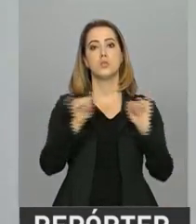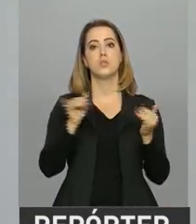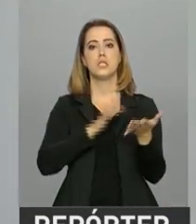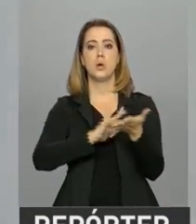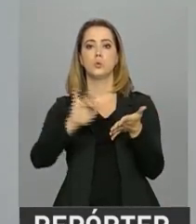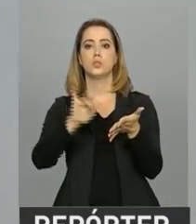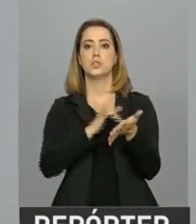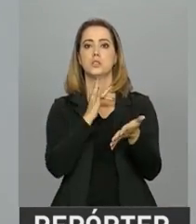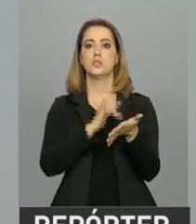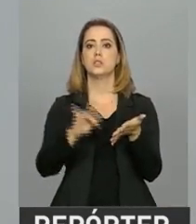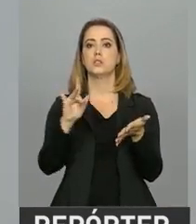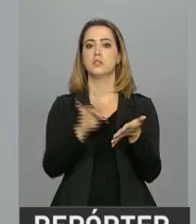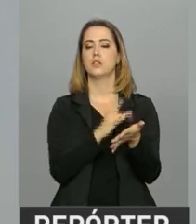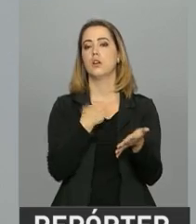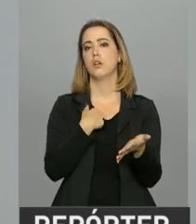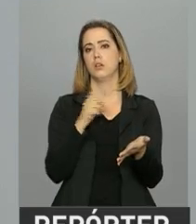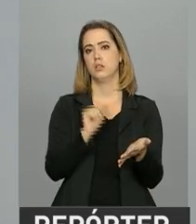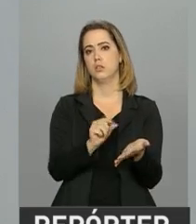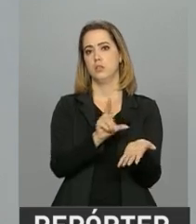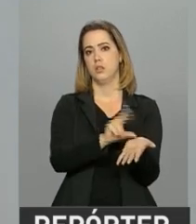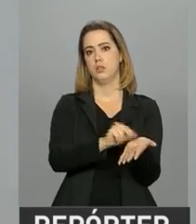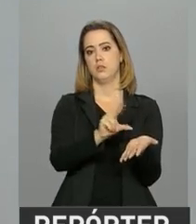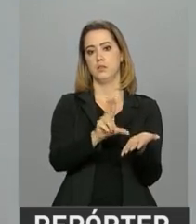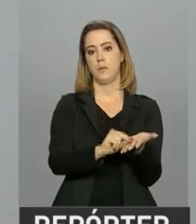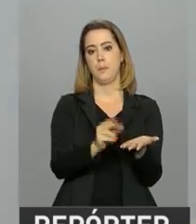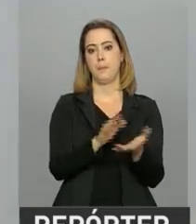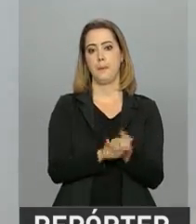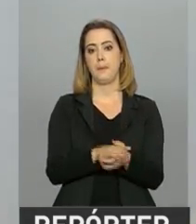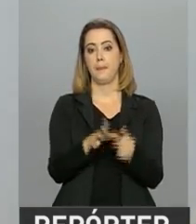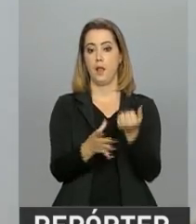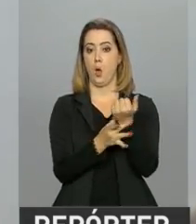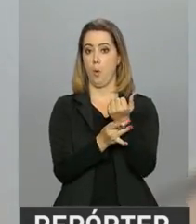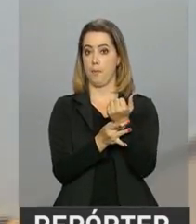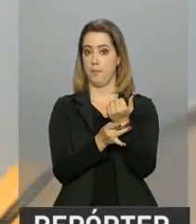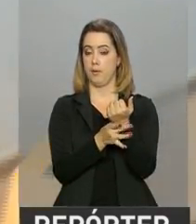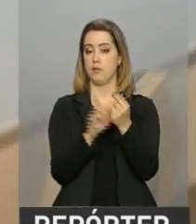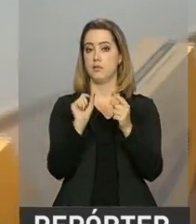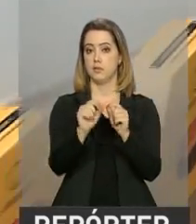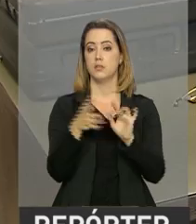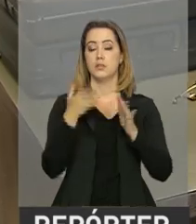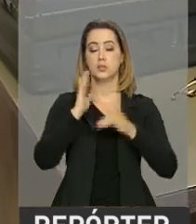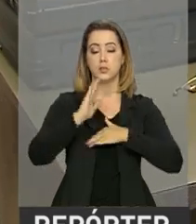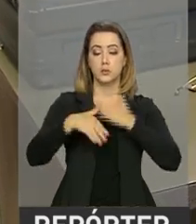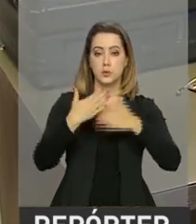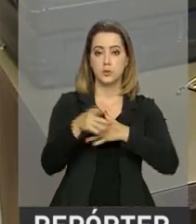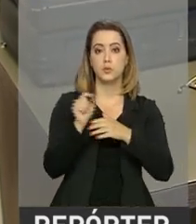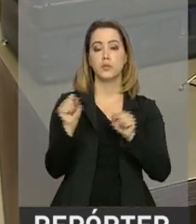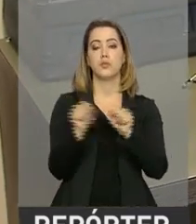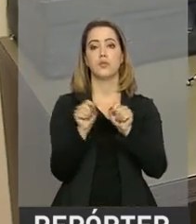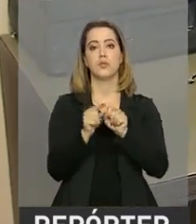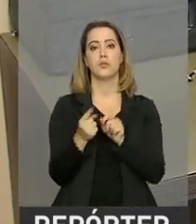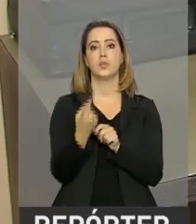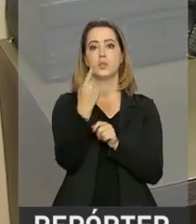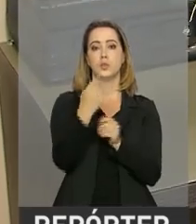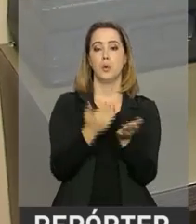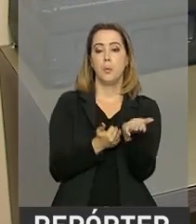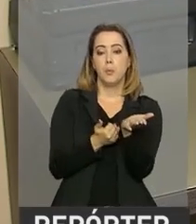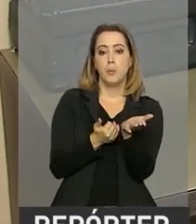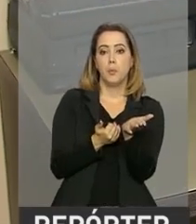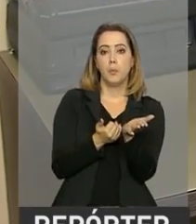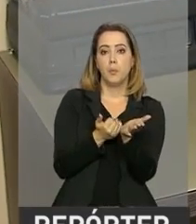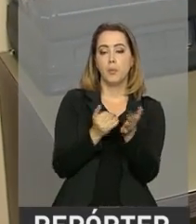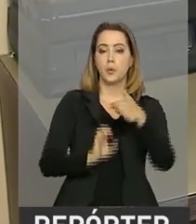smartphone cadastrado com o aplicativo EasyGlick. O bracelete e aplicativo foram desenvolvidos por uma startup, uma